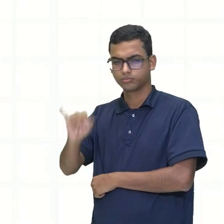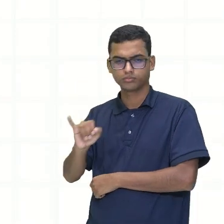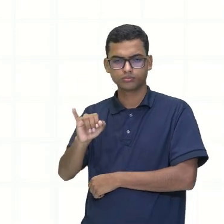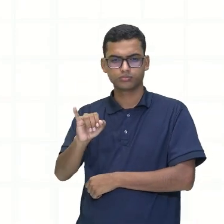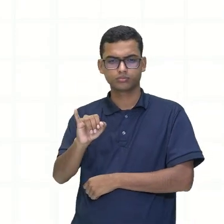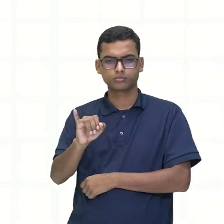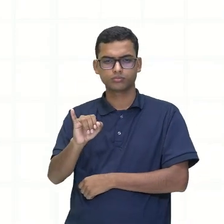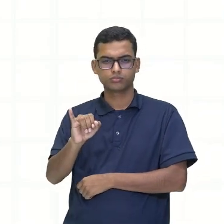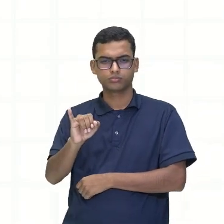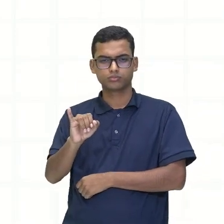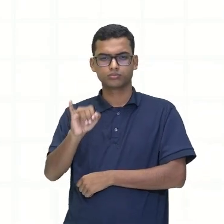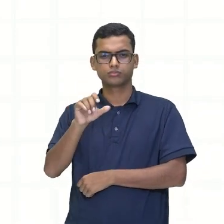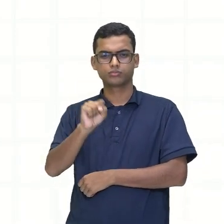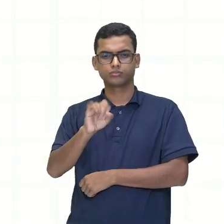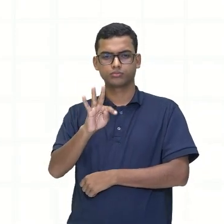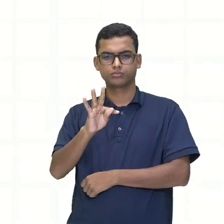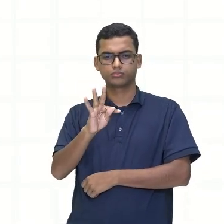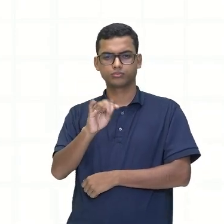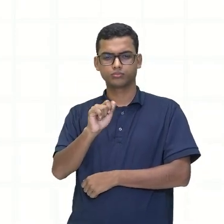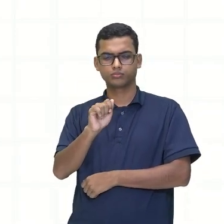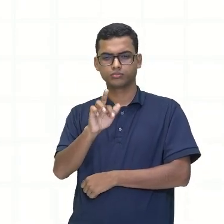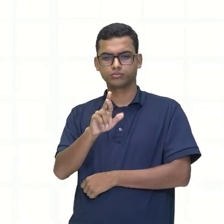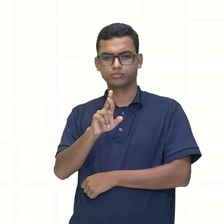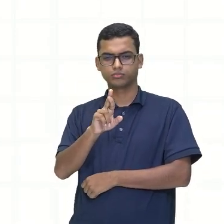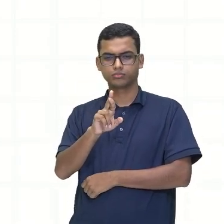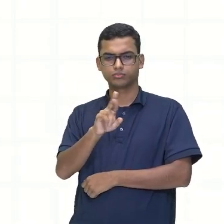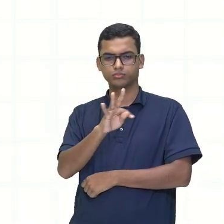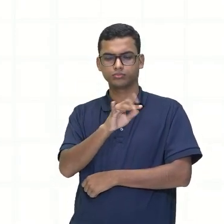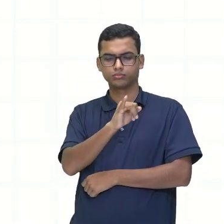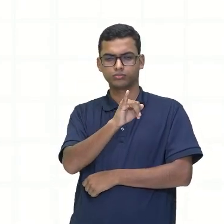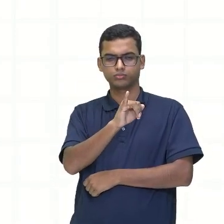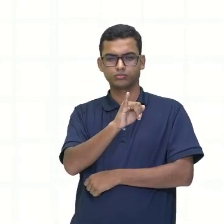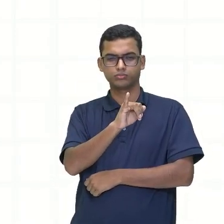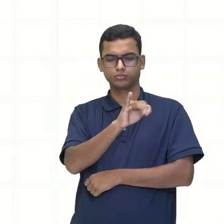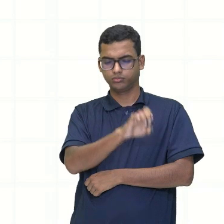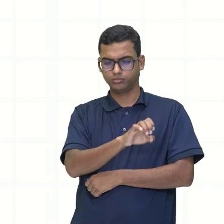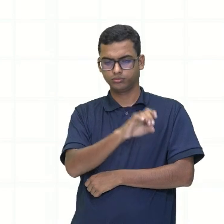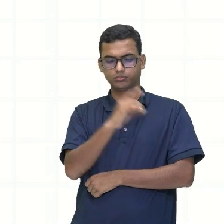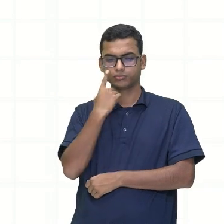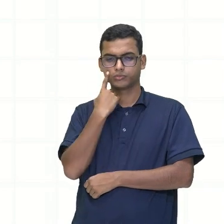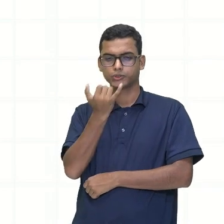E repete tudo. I started learning English in